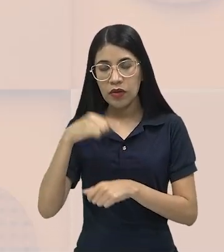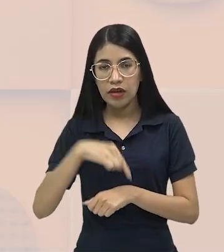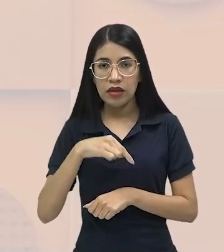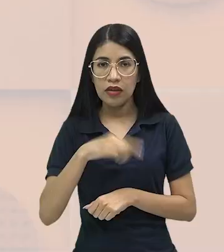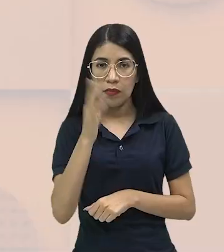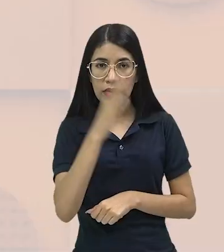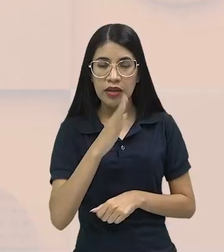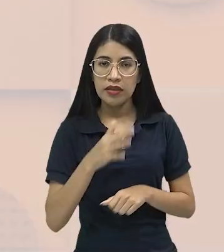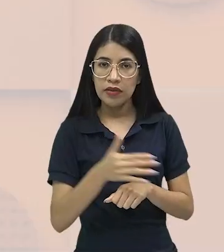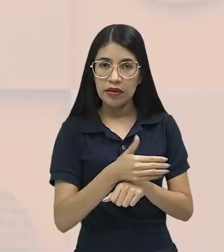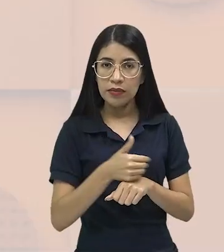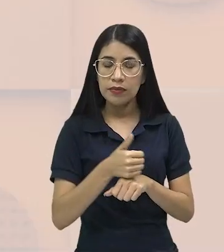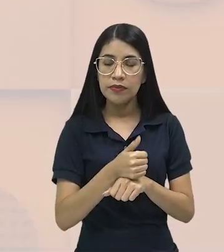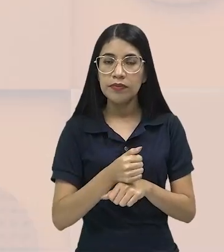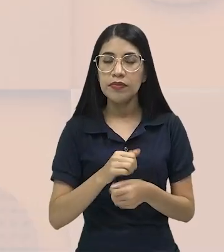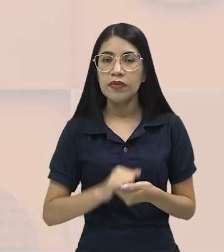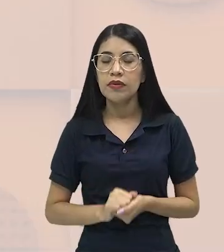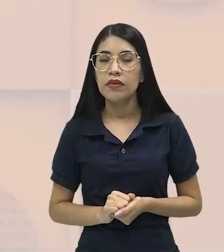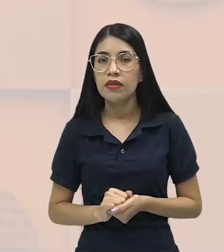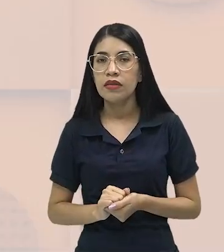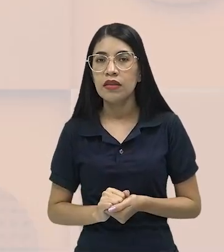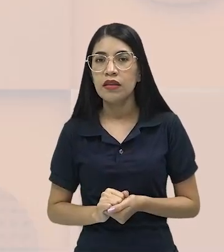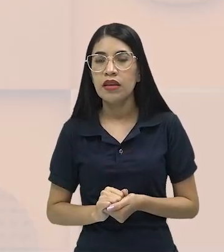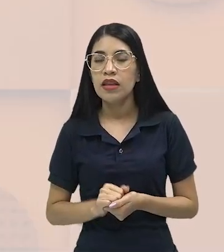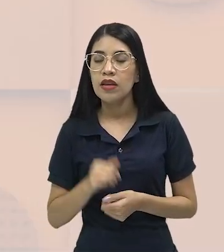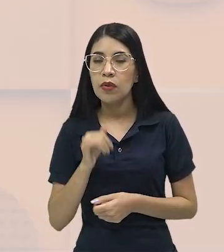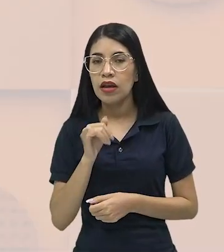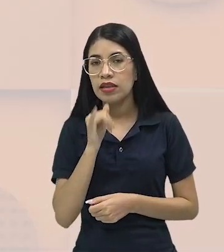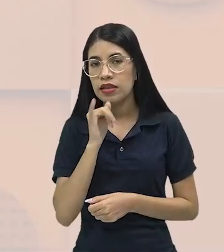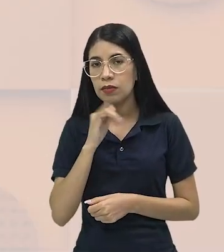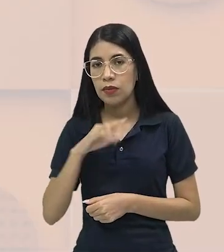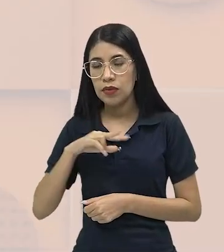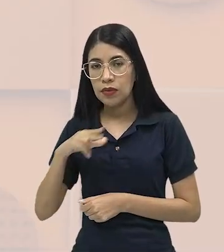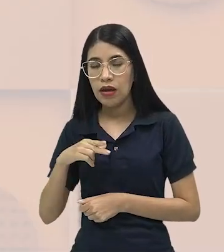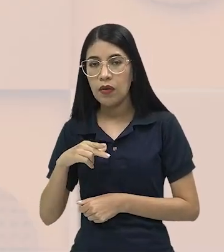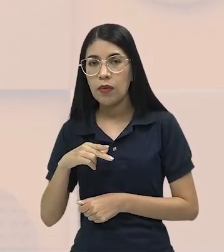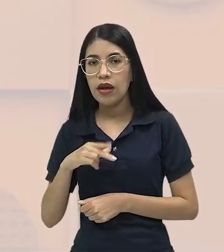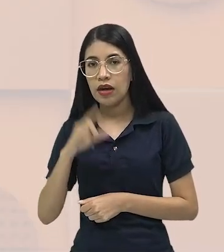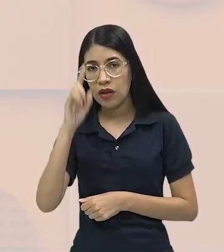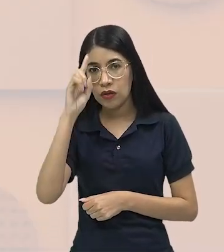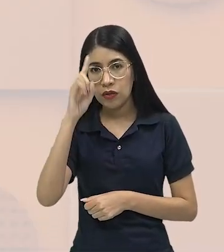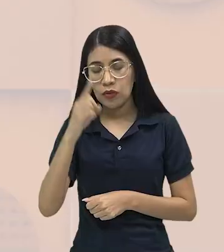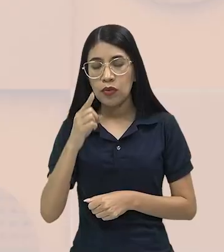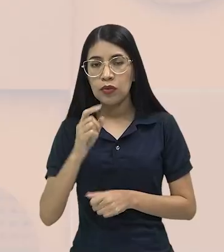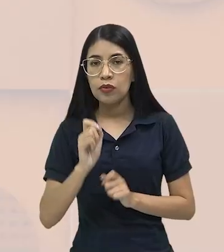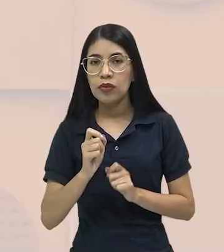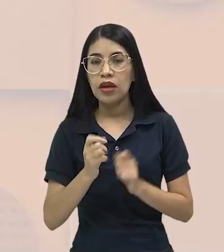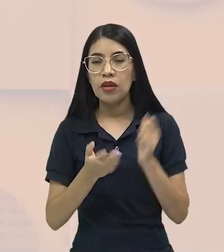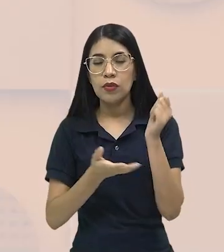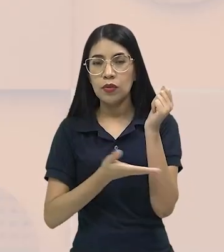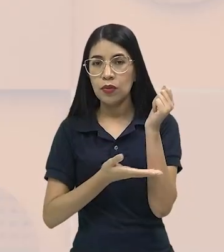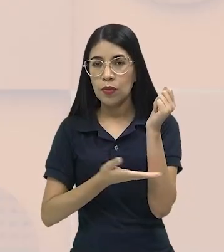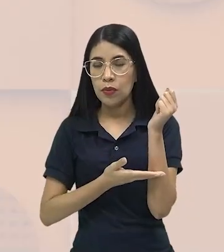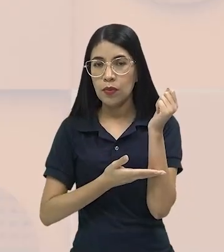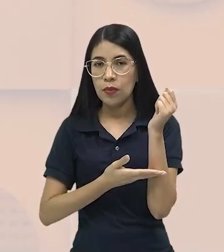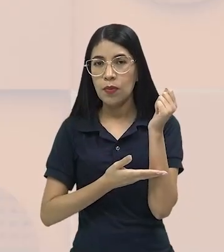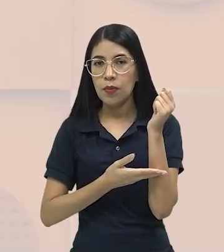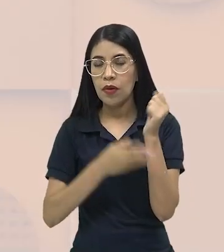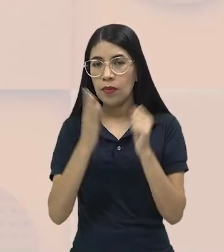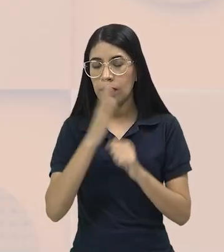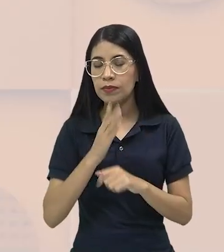Então, Portugal vai obter, por exemplo, o monopólio do pau-brasil. Somente ele era capaz, né,